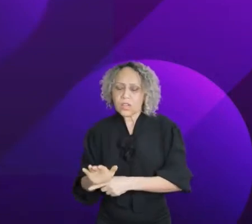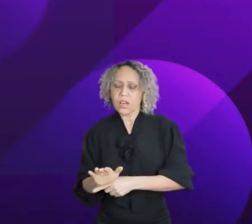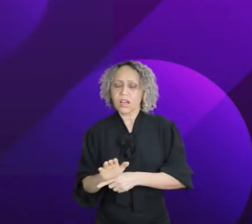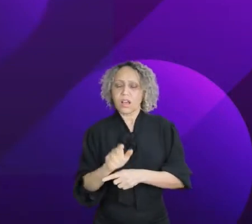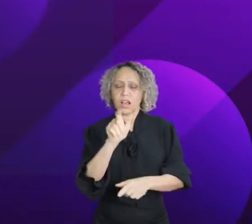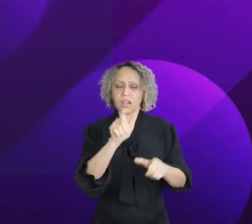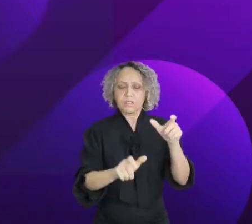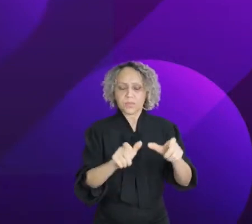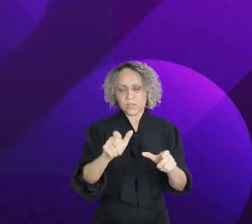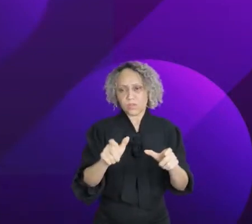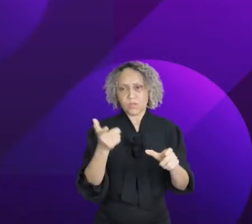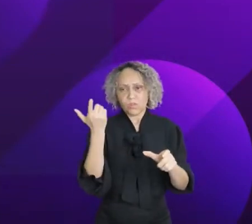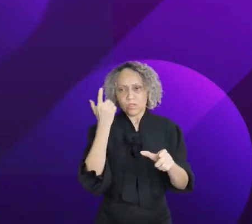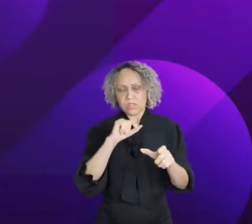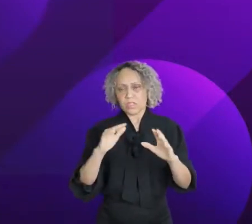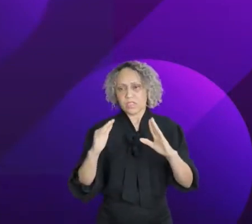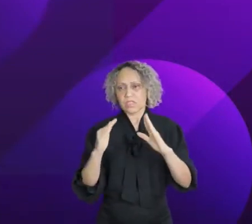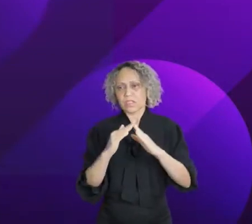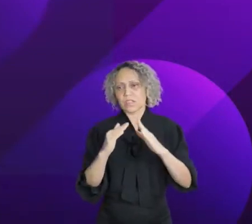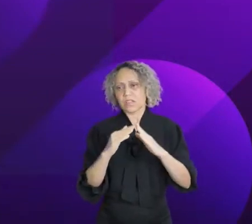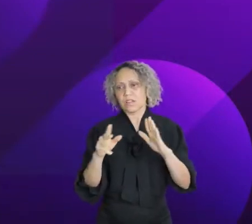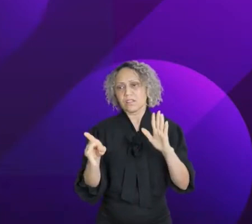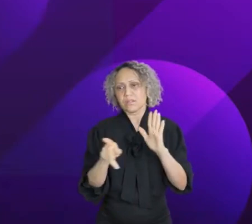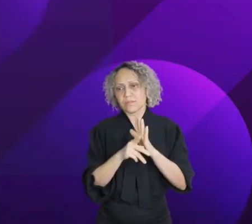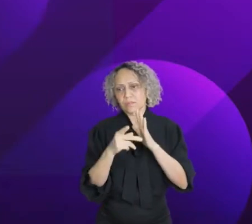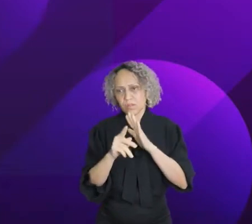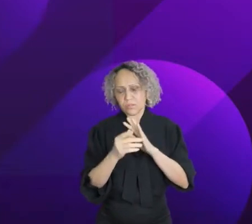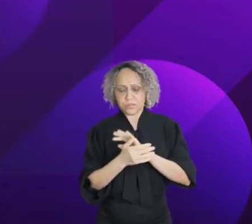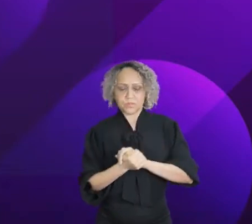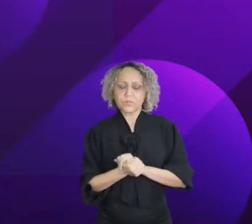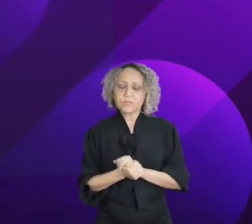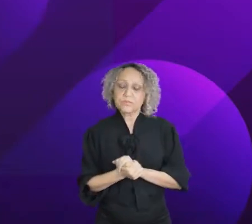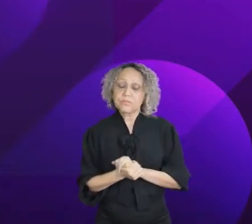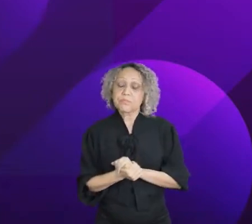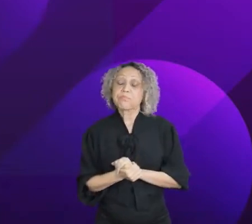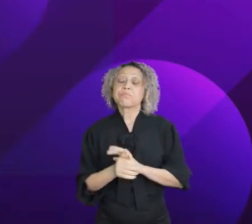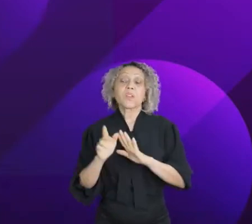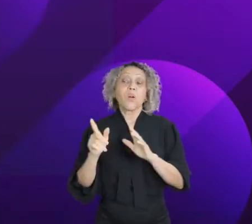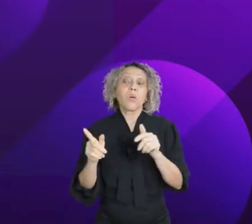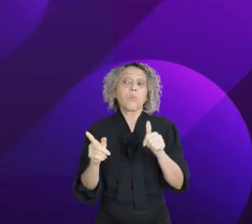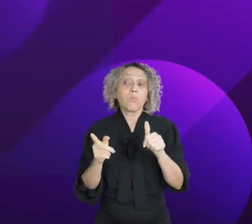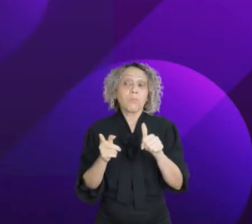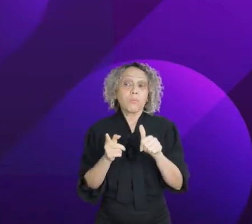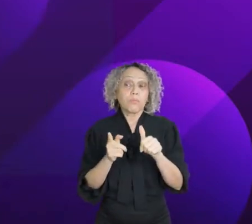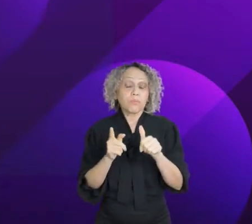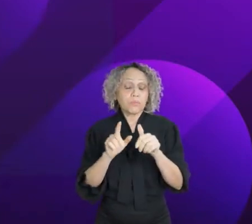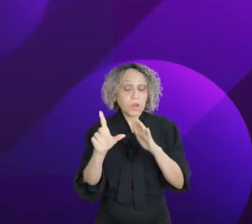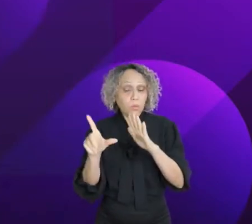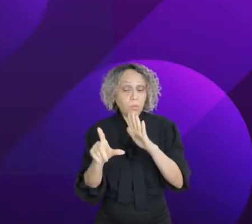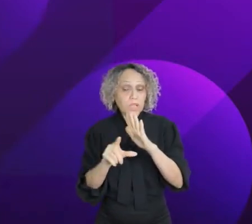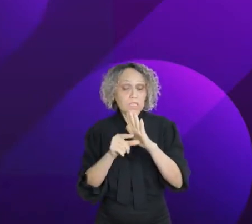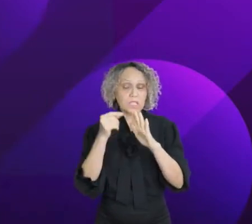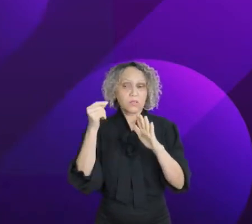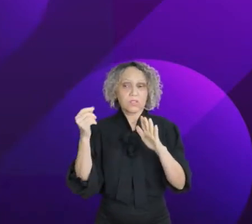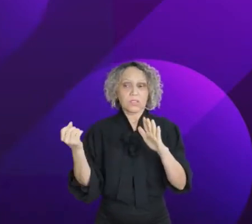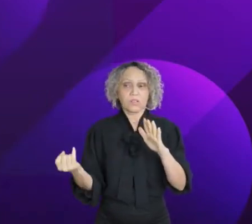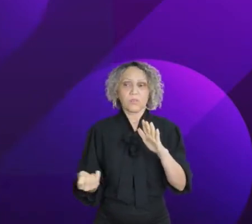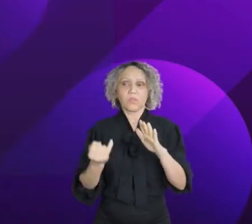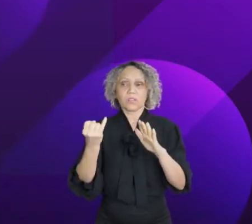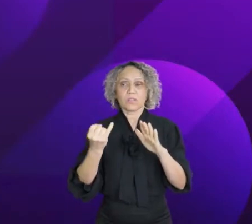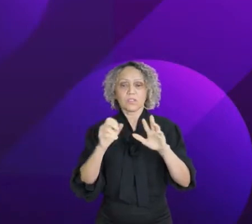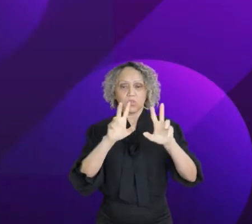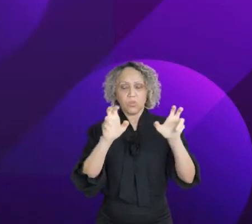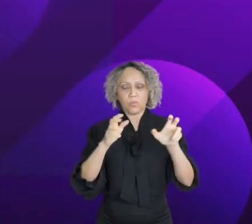moradia própria, né? Uma das questões que gostaria de destacar do programa Minha Casa Minha Vida é que ele vai muito